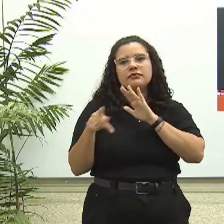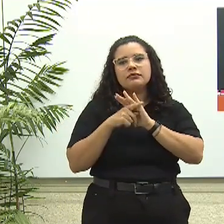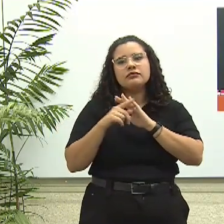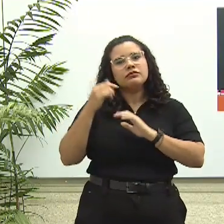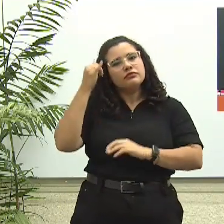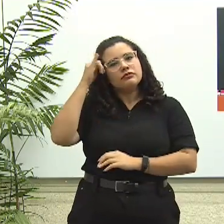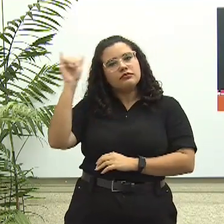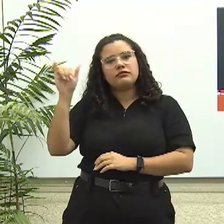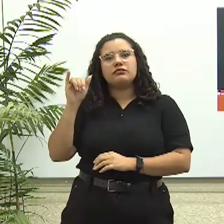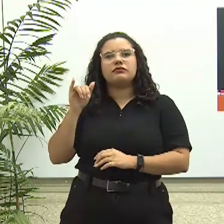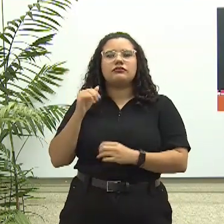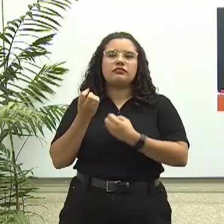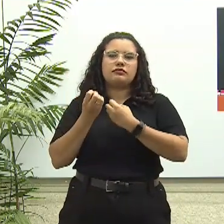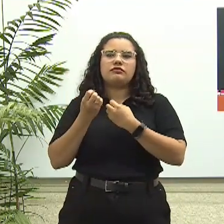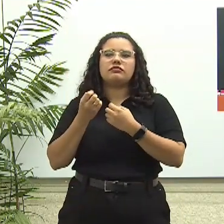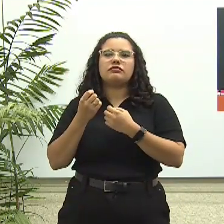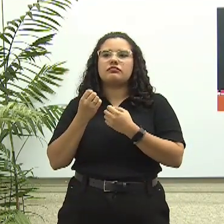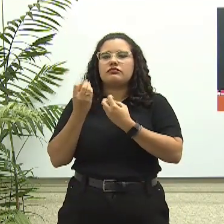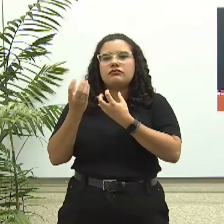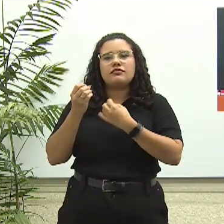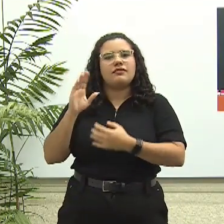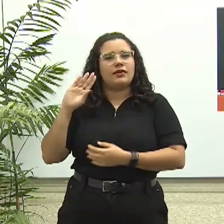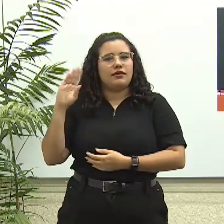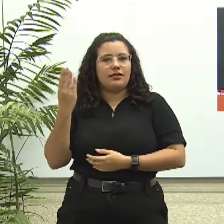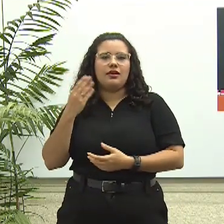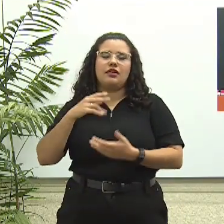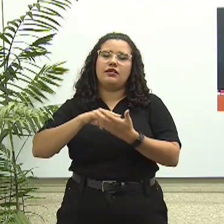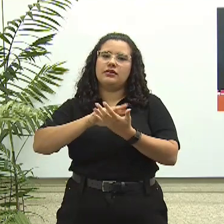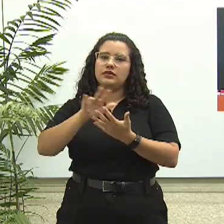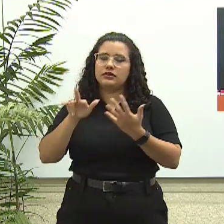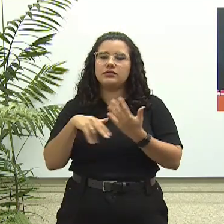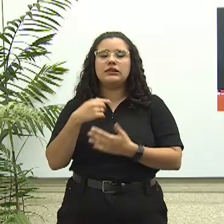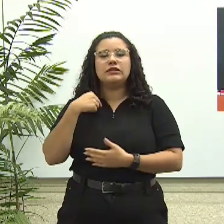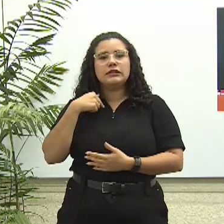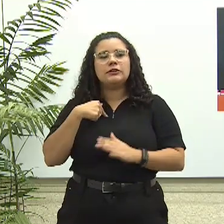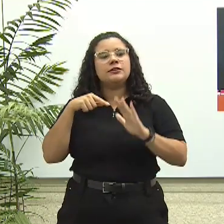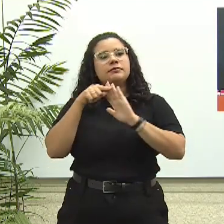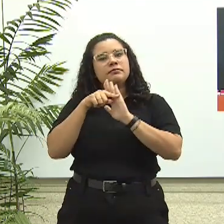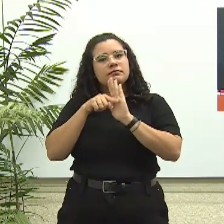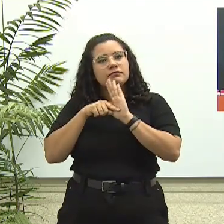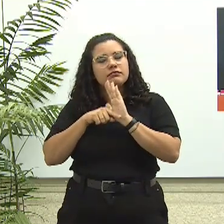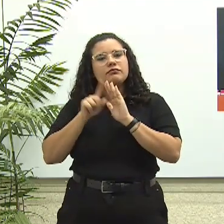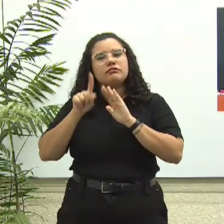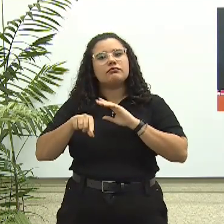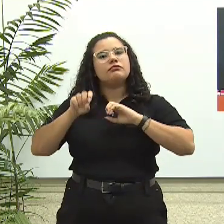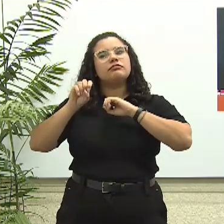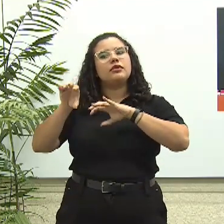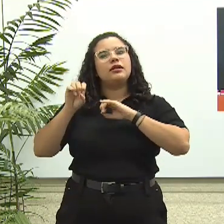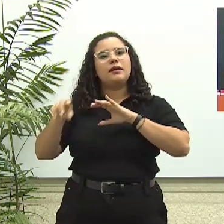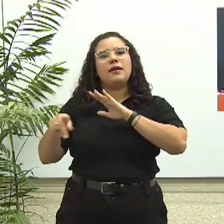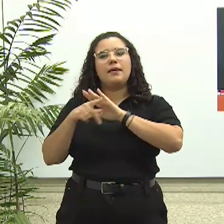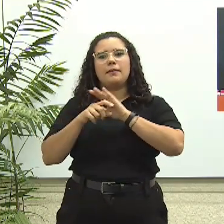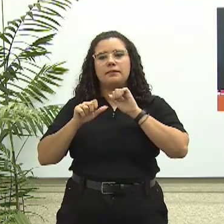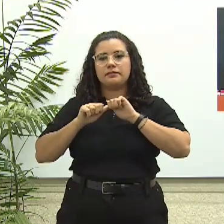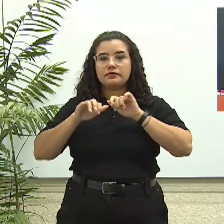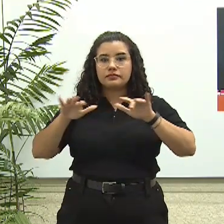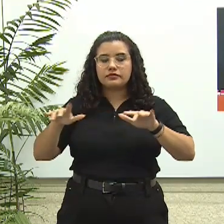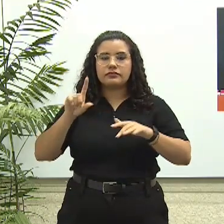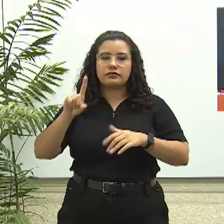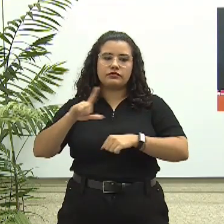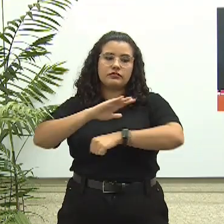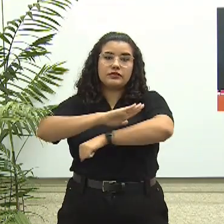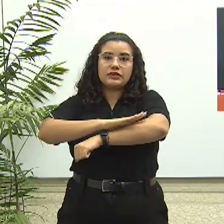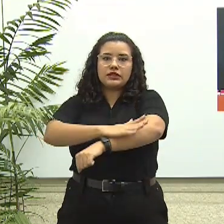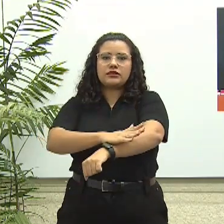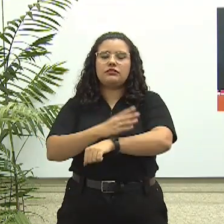mediei o ele não e todas essas e eu ando pesquisando uma educação descolonizadora antirracista no